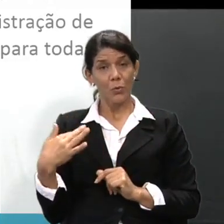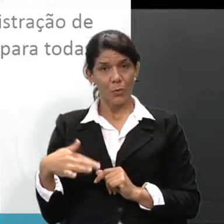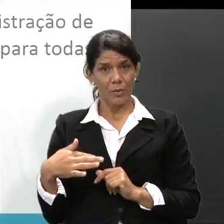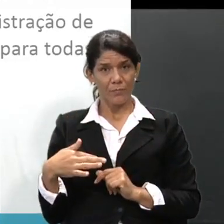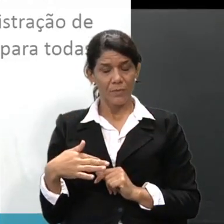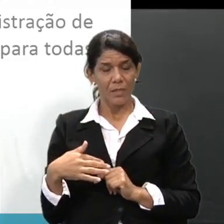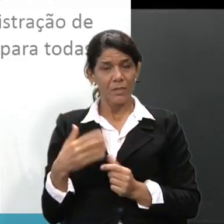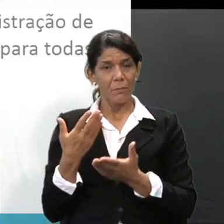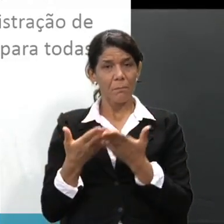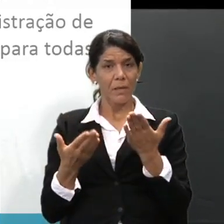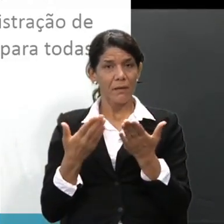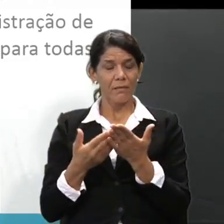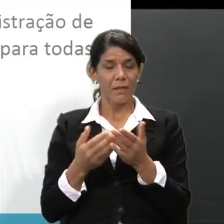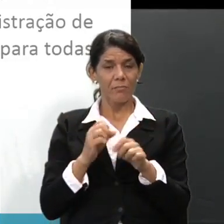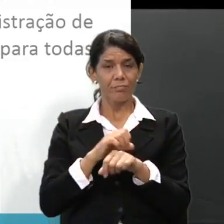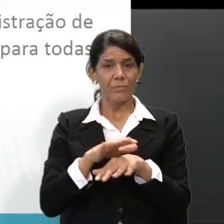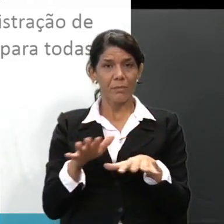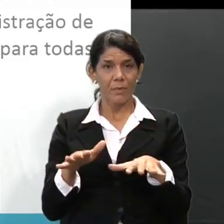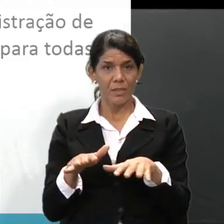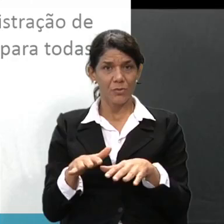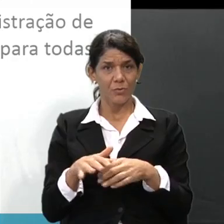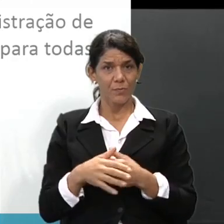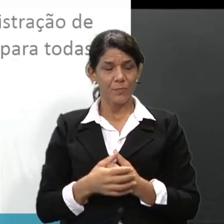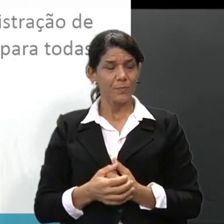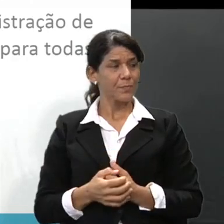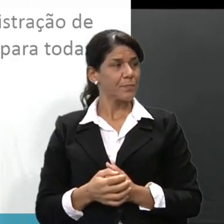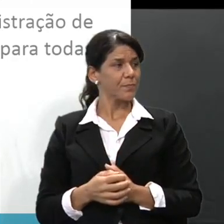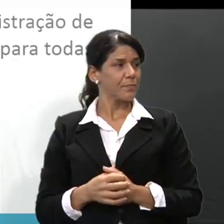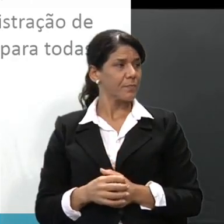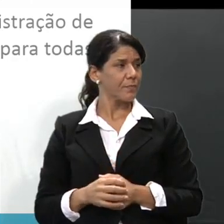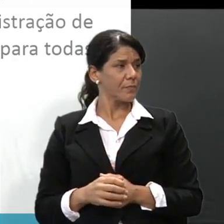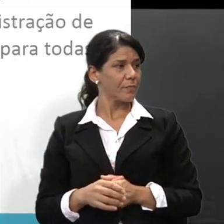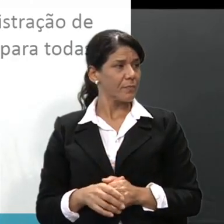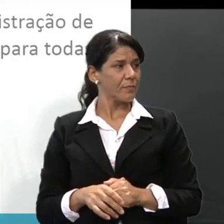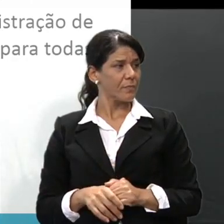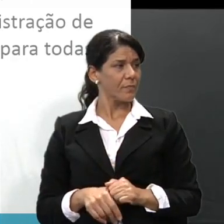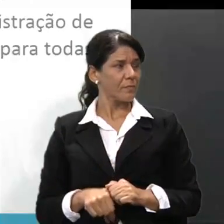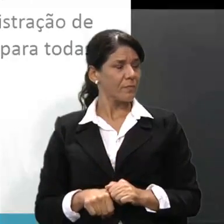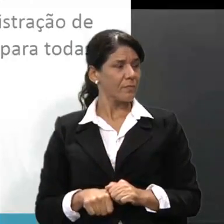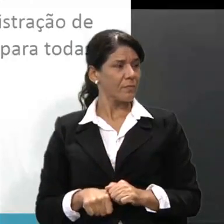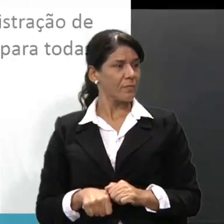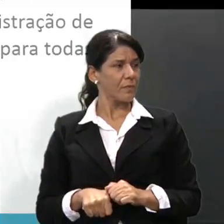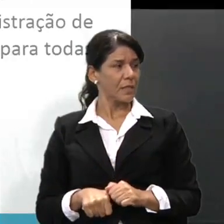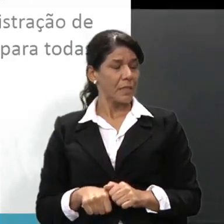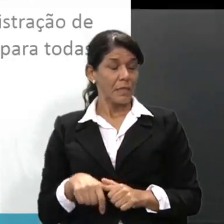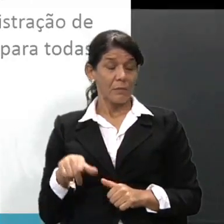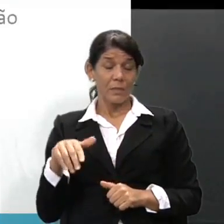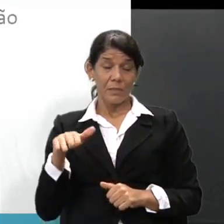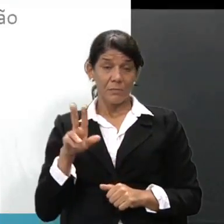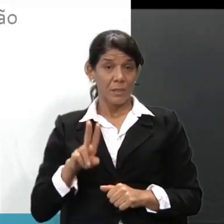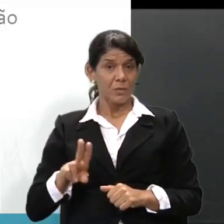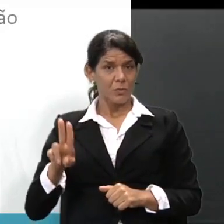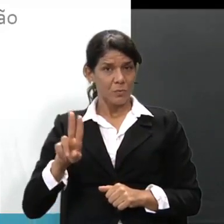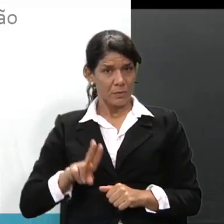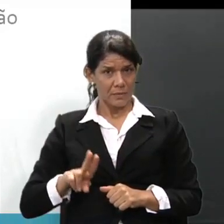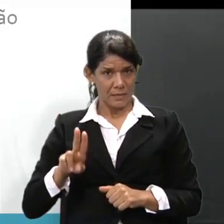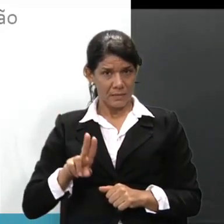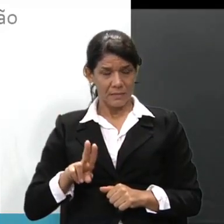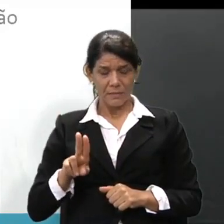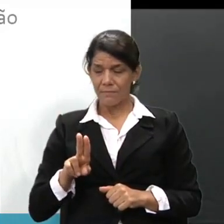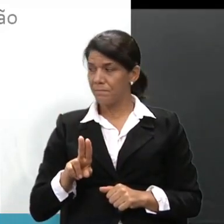de medicação no local da entrada da agulha. Portanto, é uma das mais utilizadas.